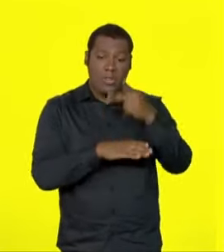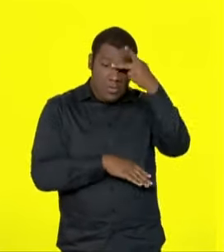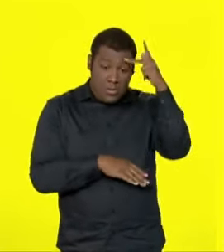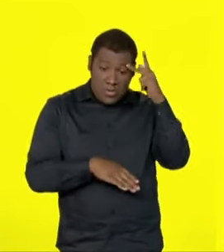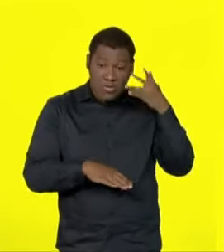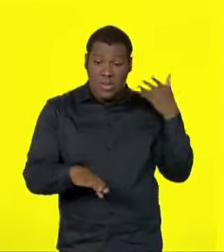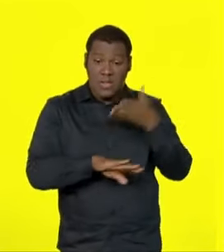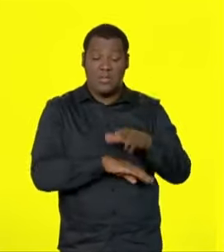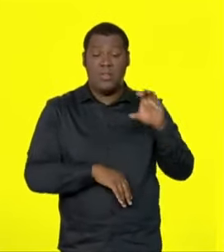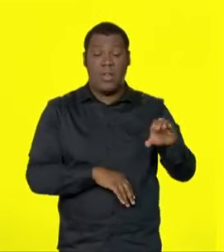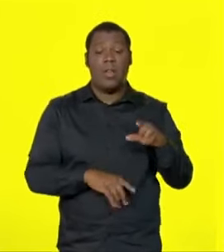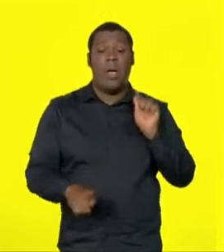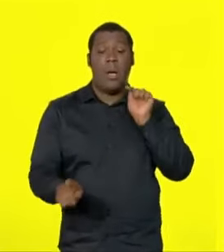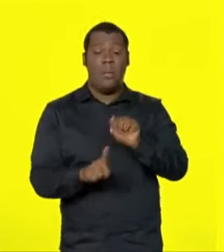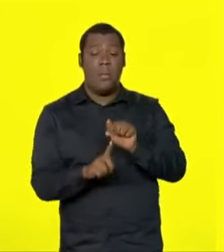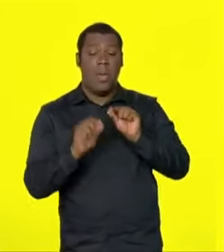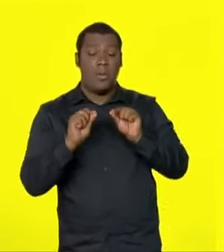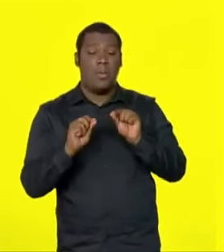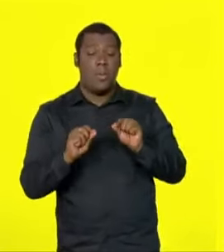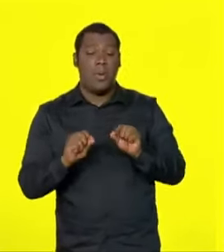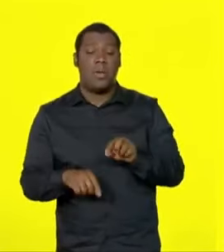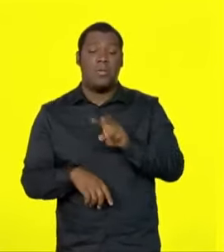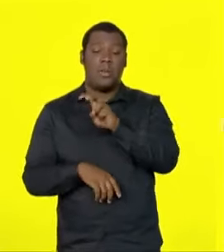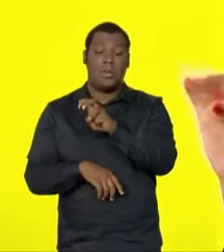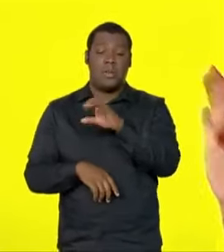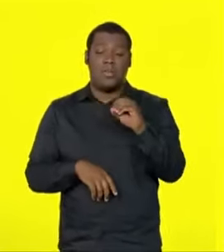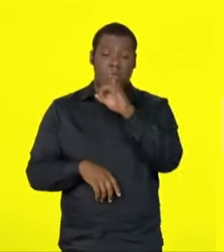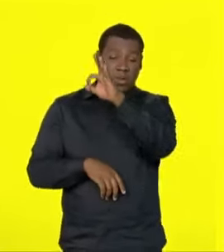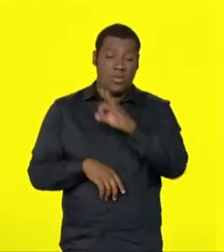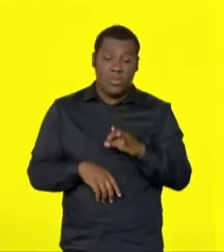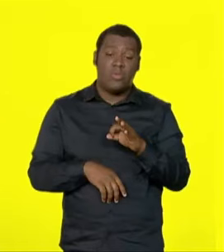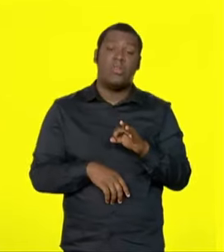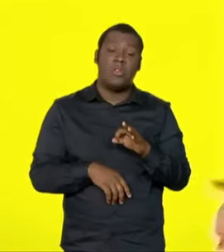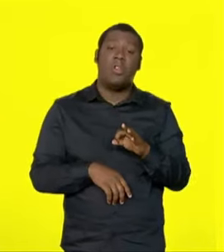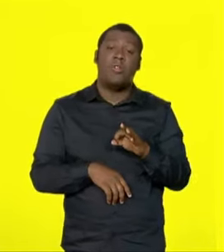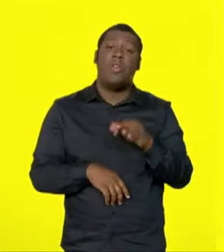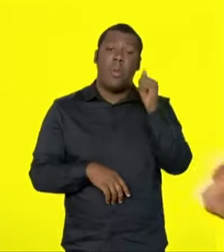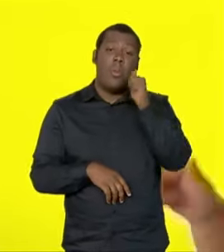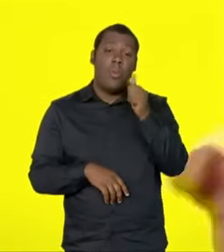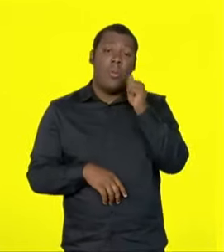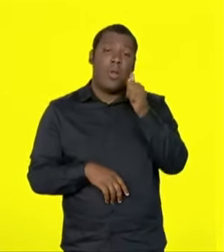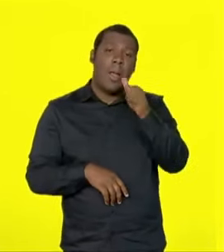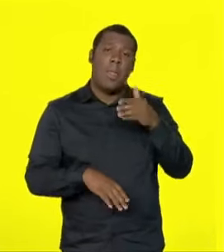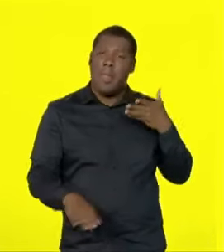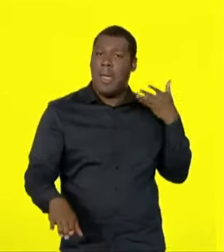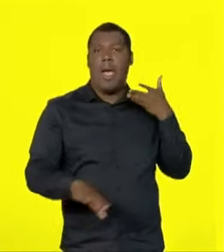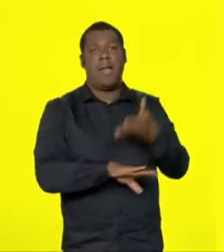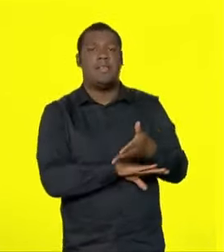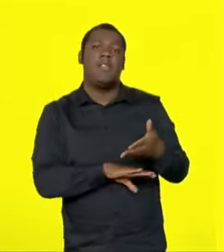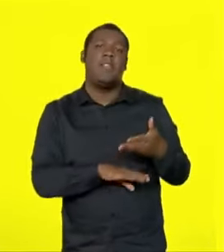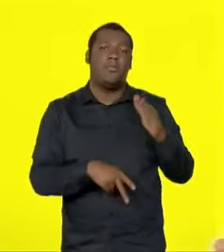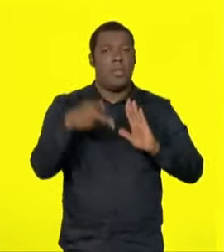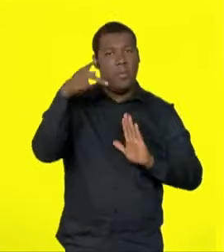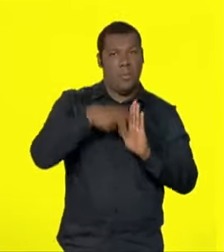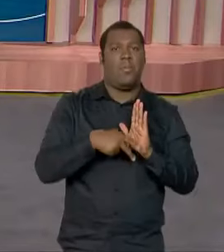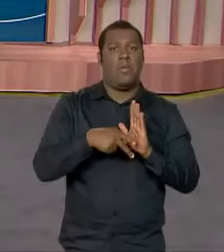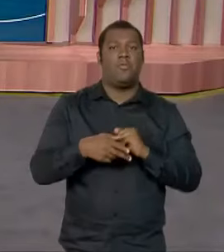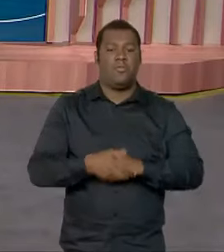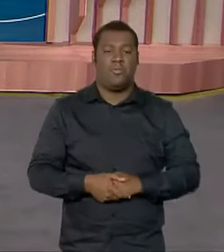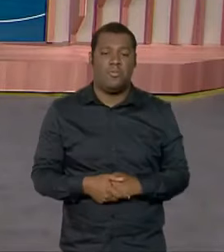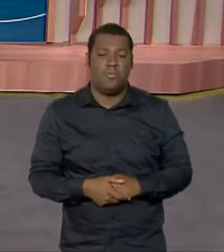a meta é, no mínimo, 50% destinada para as mulheres, que são a ampla maioria no Cadastro